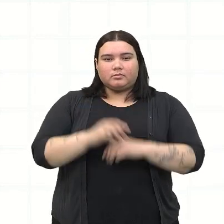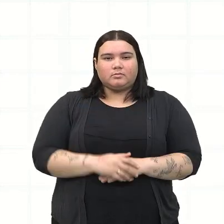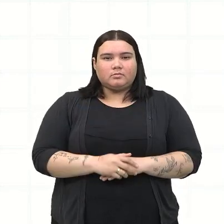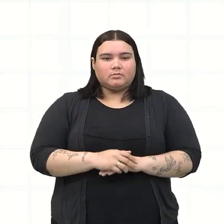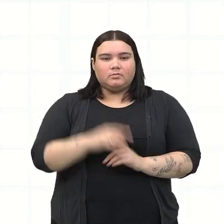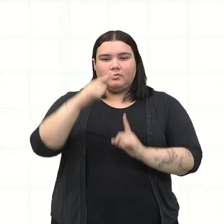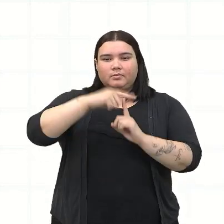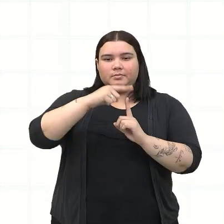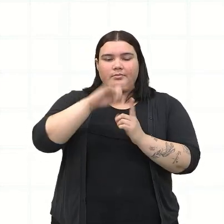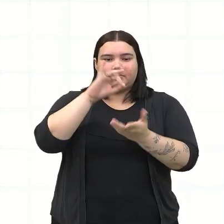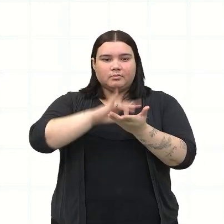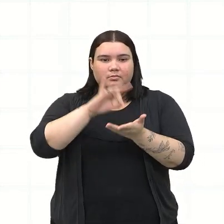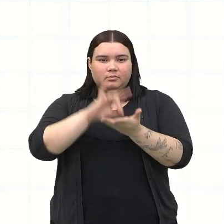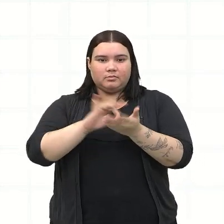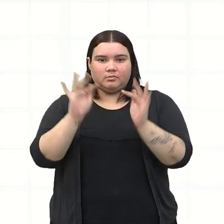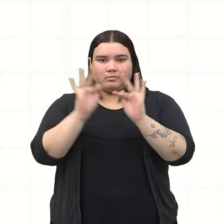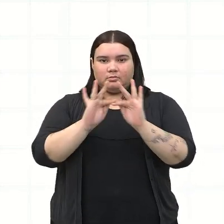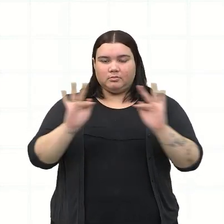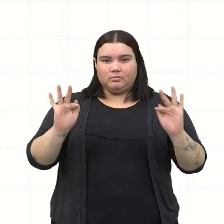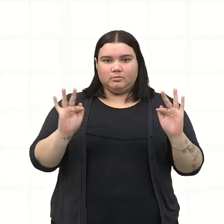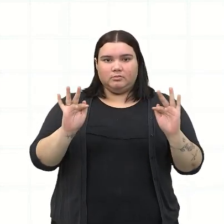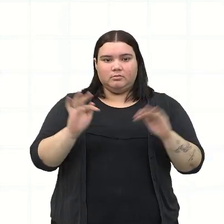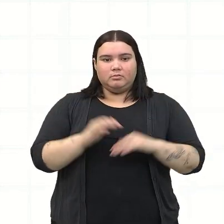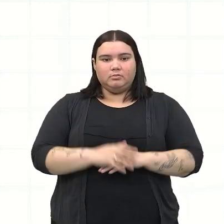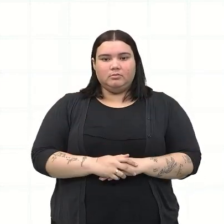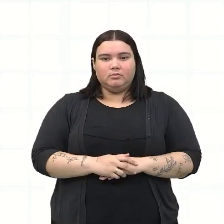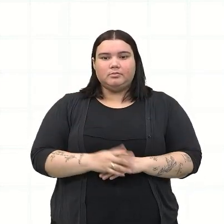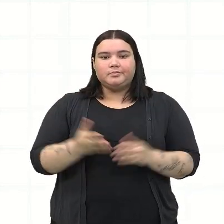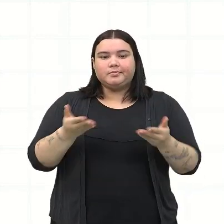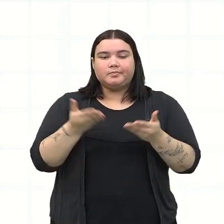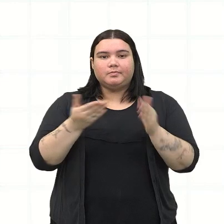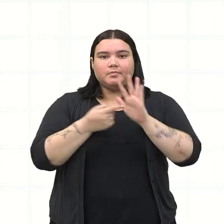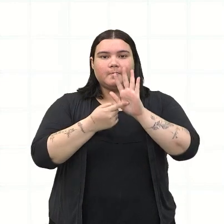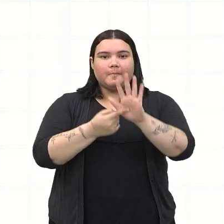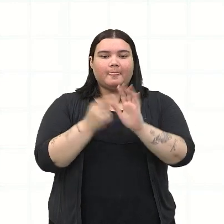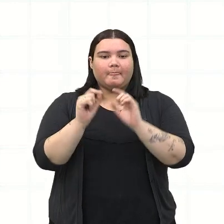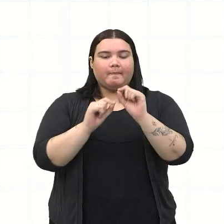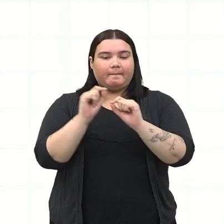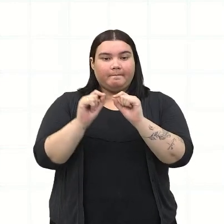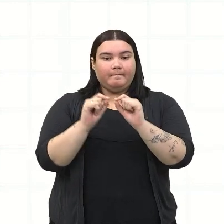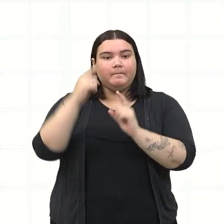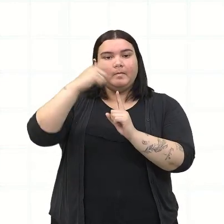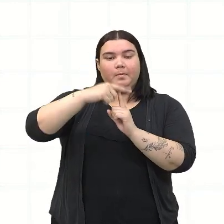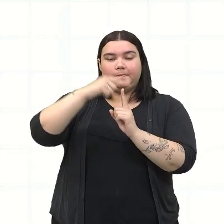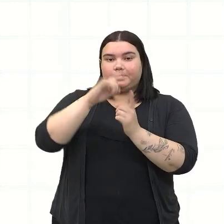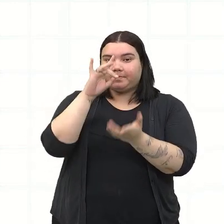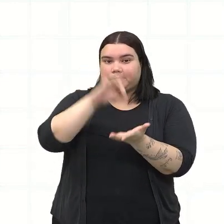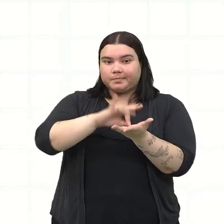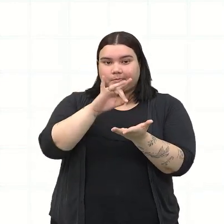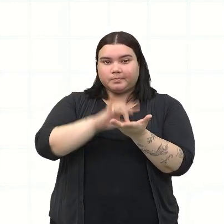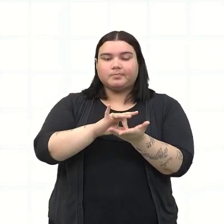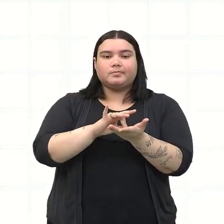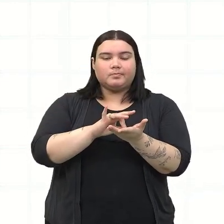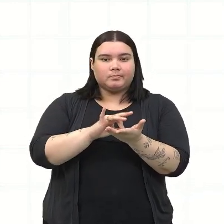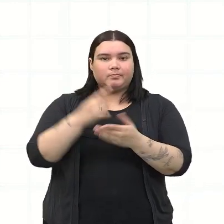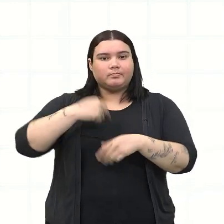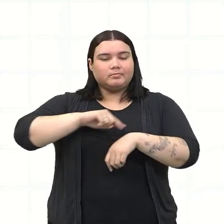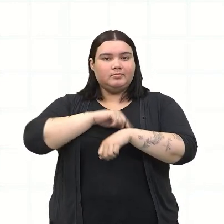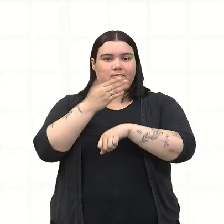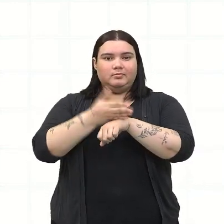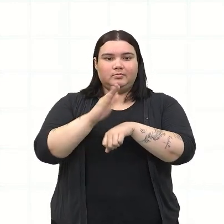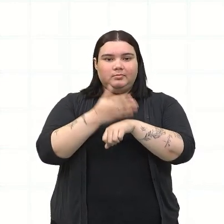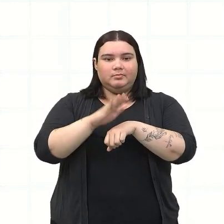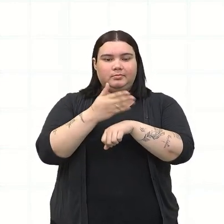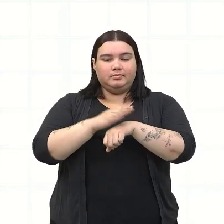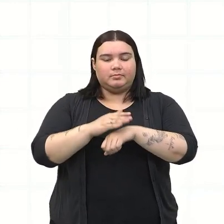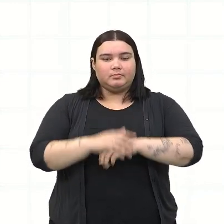afirmativas. Todas as frases que nós vamos aqui colocar para vocês agora são afirmativas para a gente treinar, né,